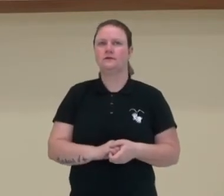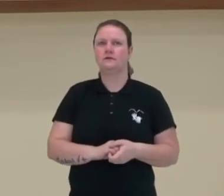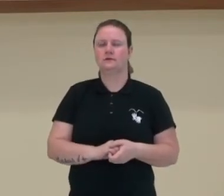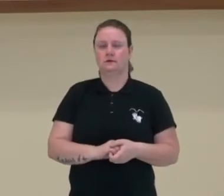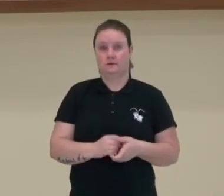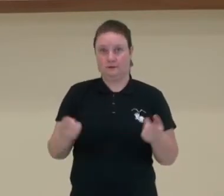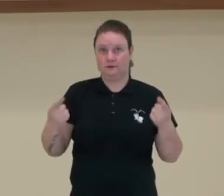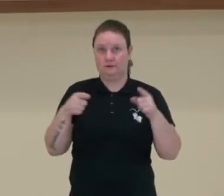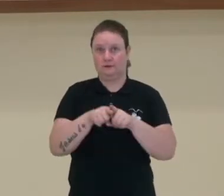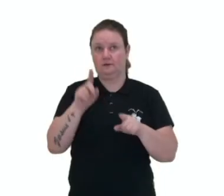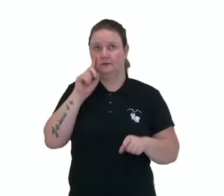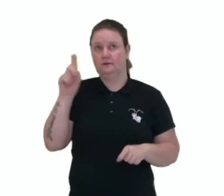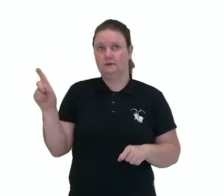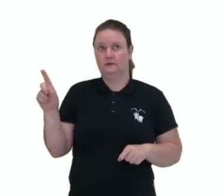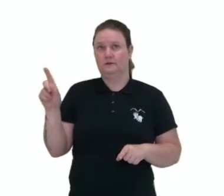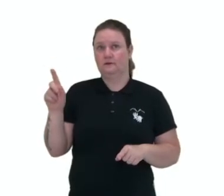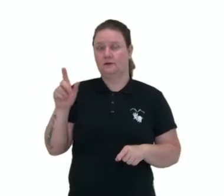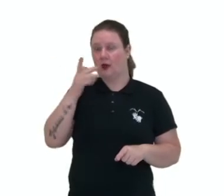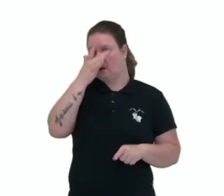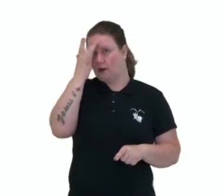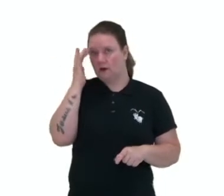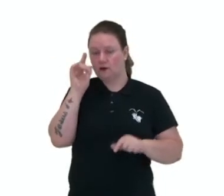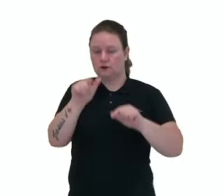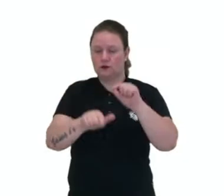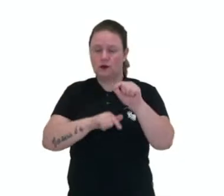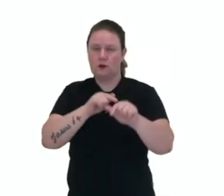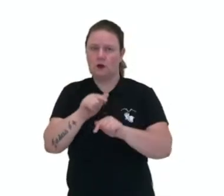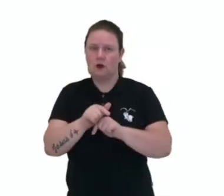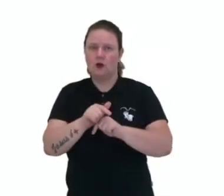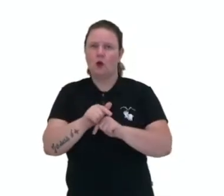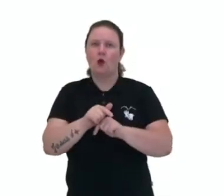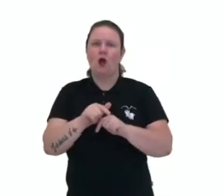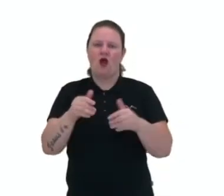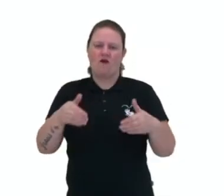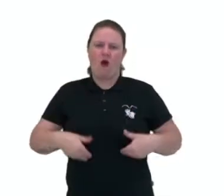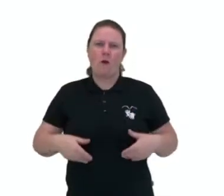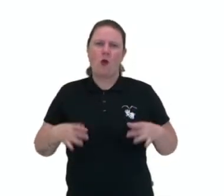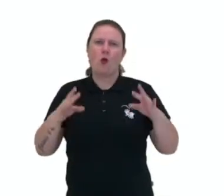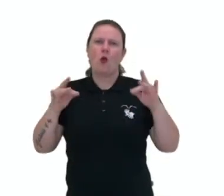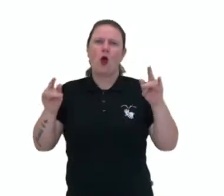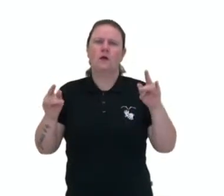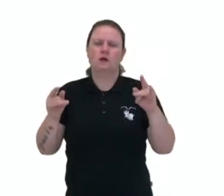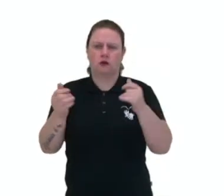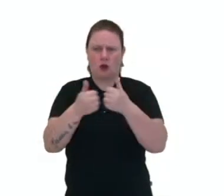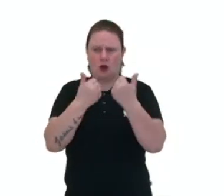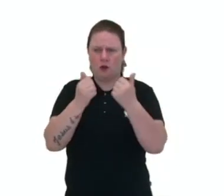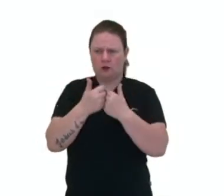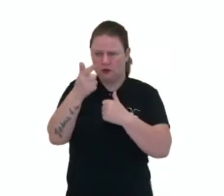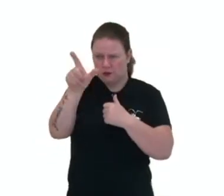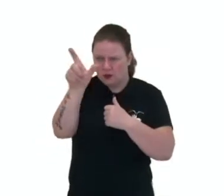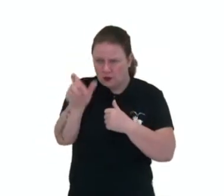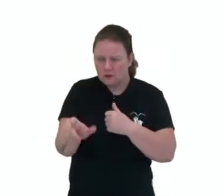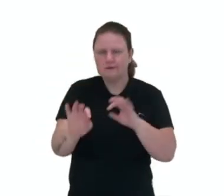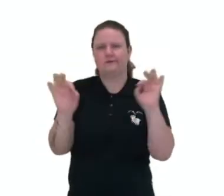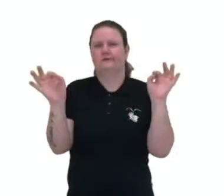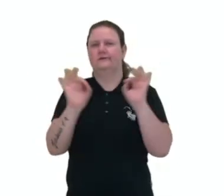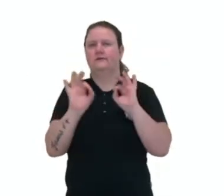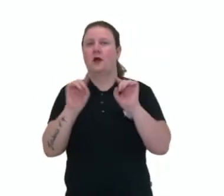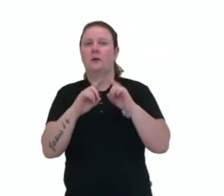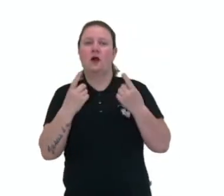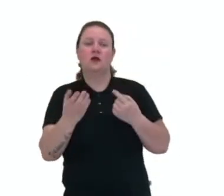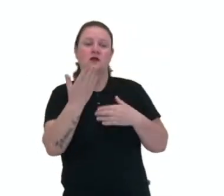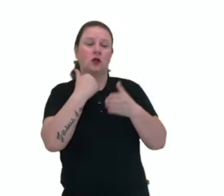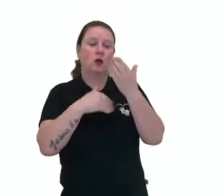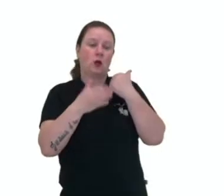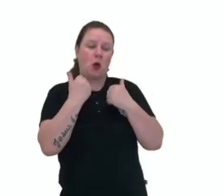Vamos ver essa parte novamente. Quem trabalha e mata a fome não come o pão de ninguém. Mas quem come e não trabalha está comendo